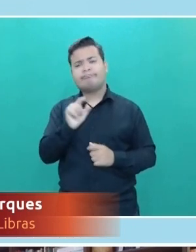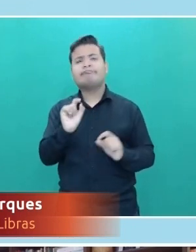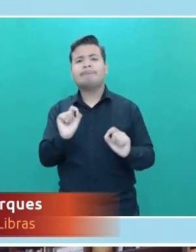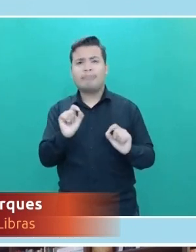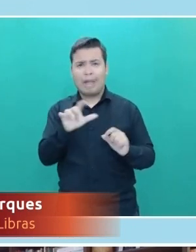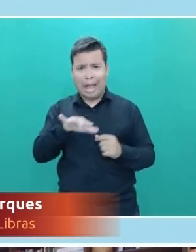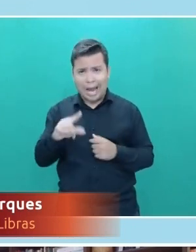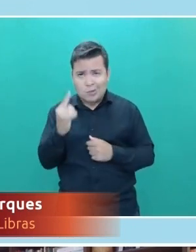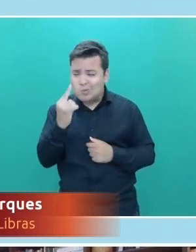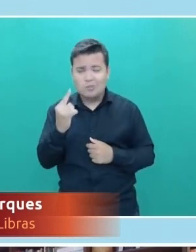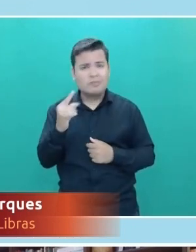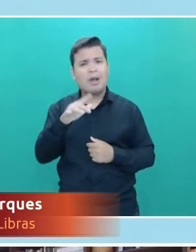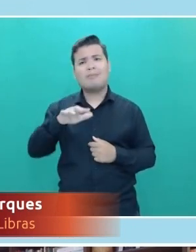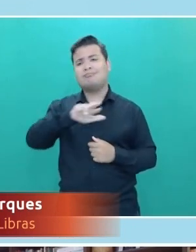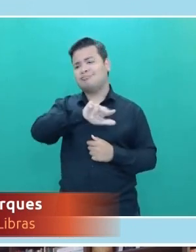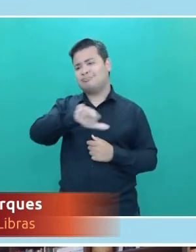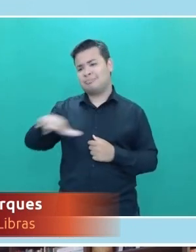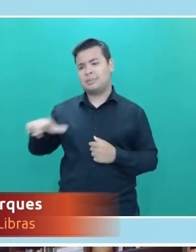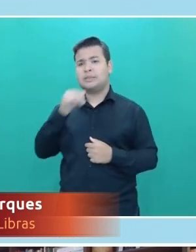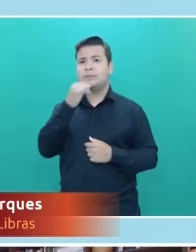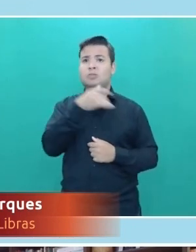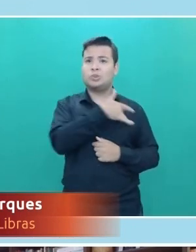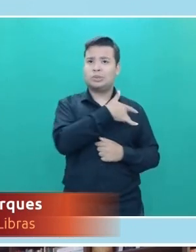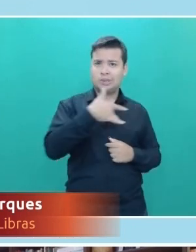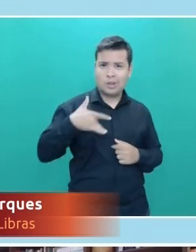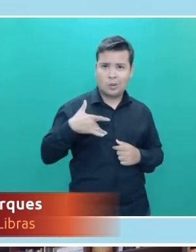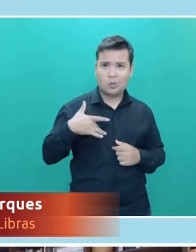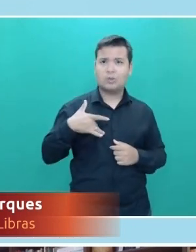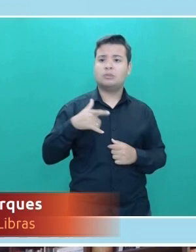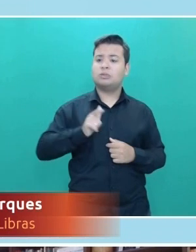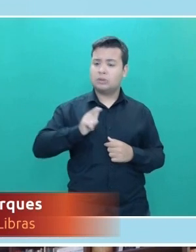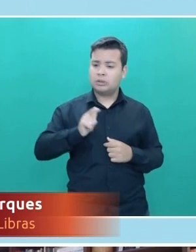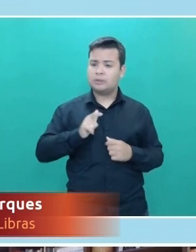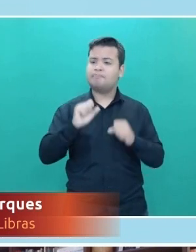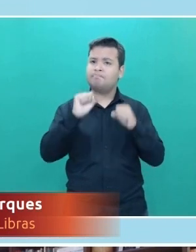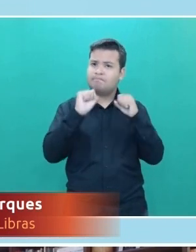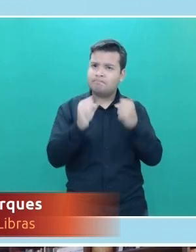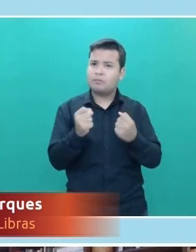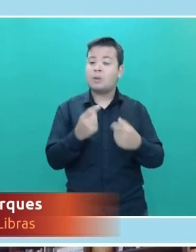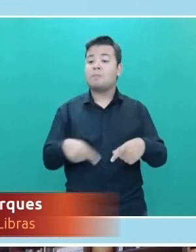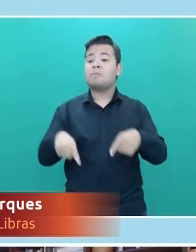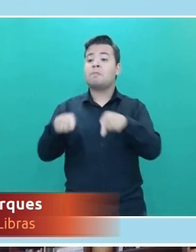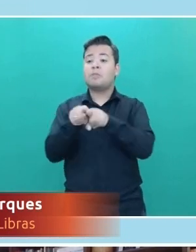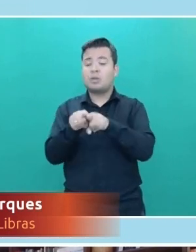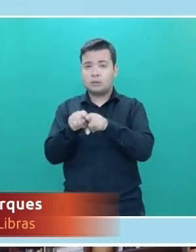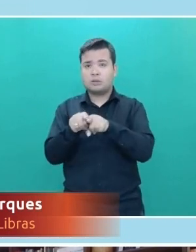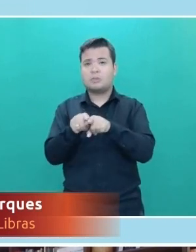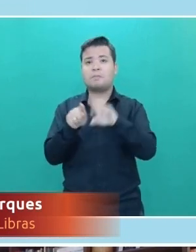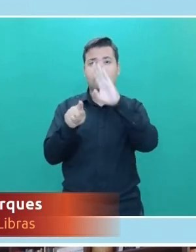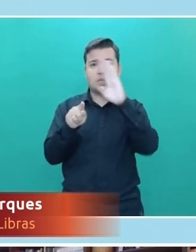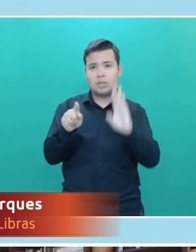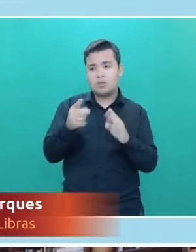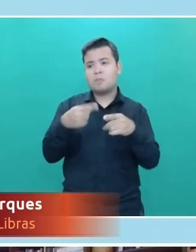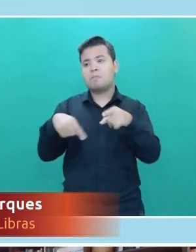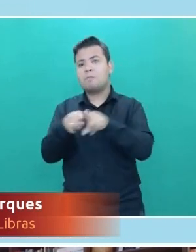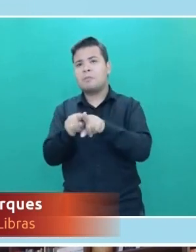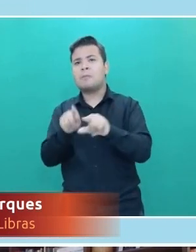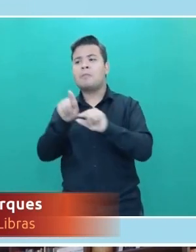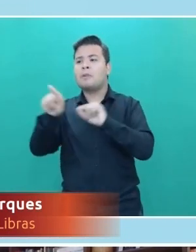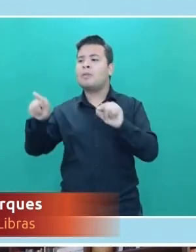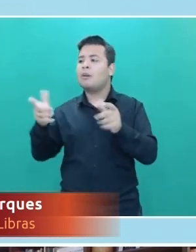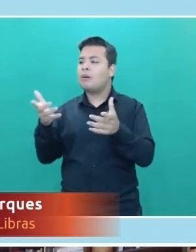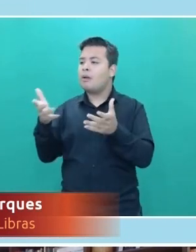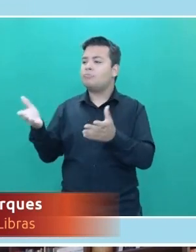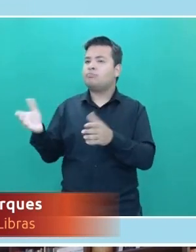de saúde, houve todo um fortalecimento aí de parcerias do Brasil buscando esses incentivos